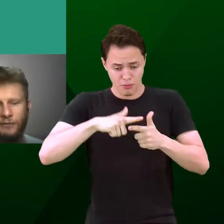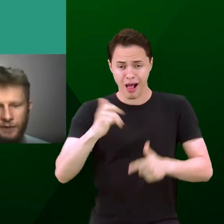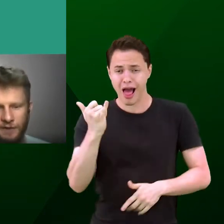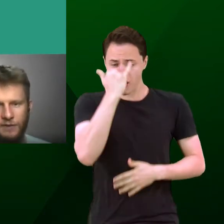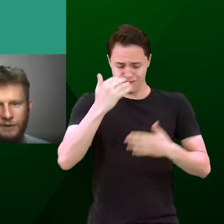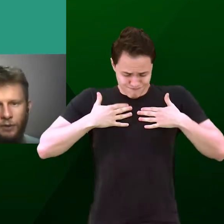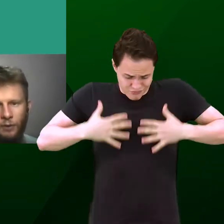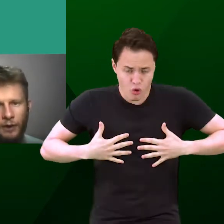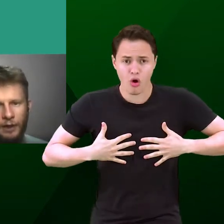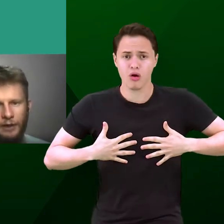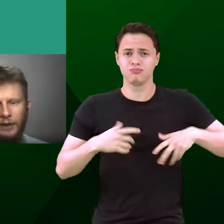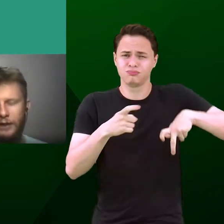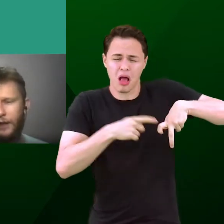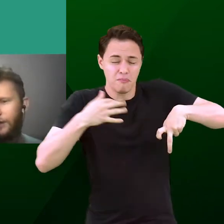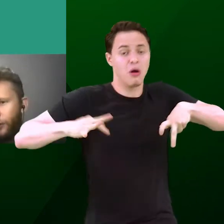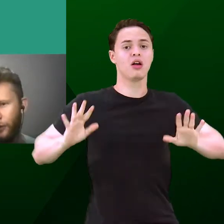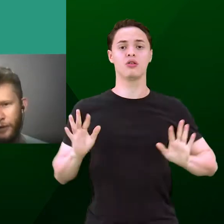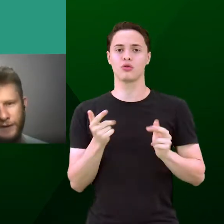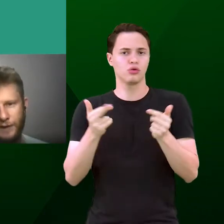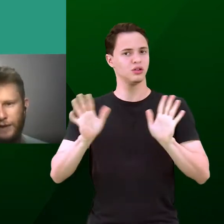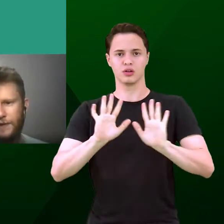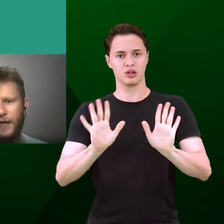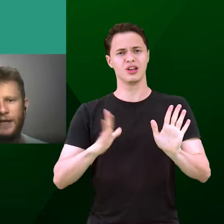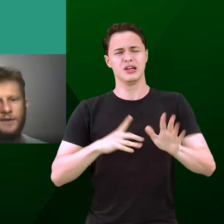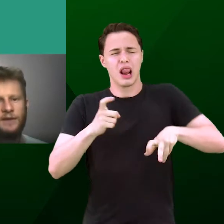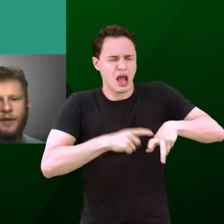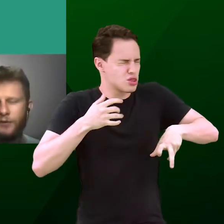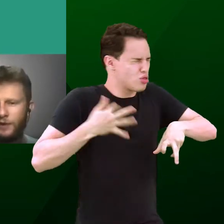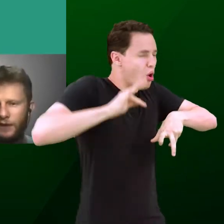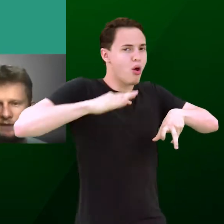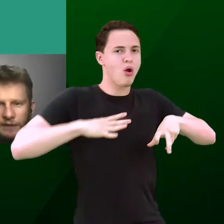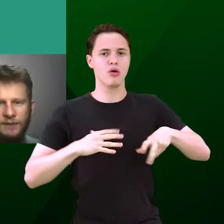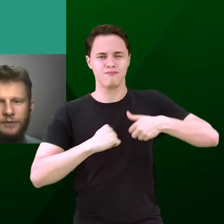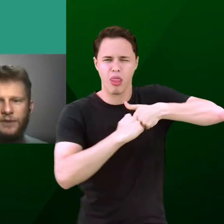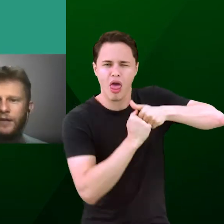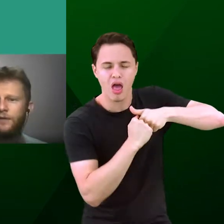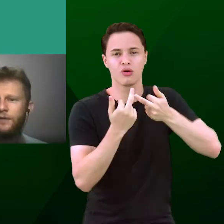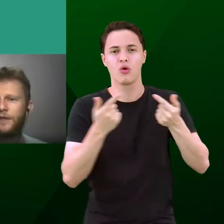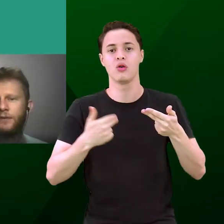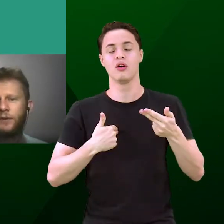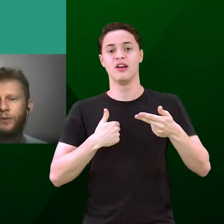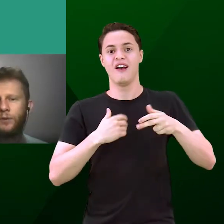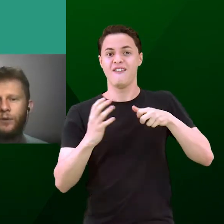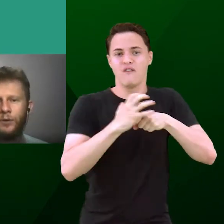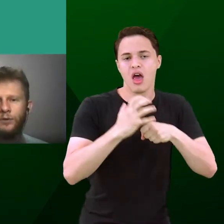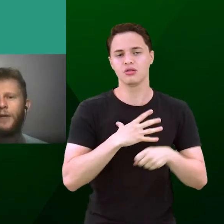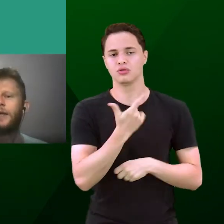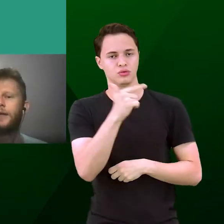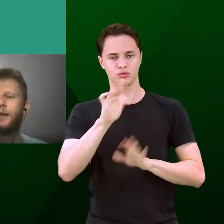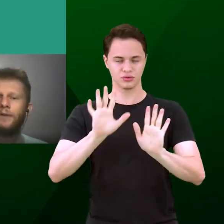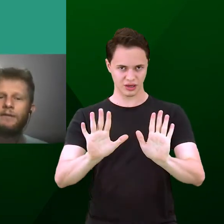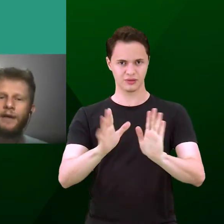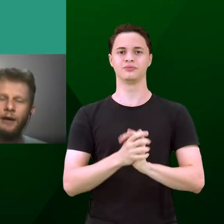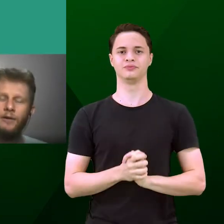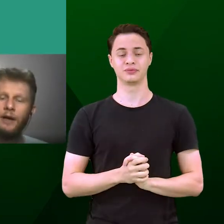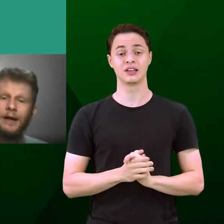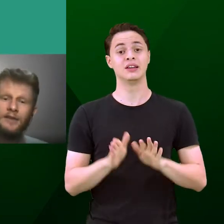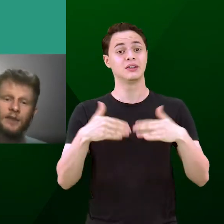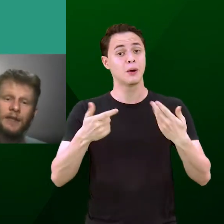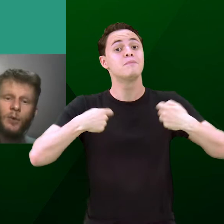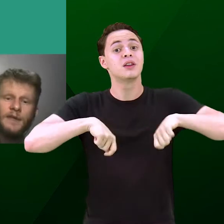vai ver que libera, né, o hormônio da endorfina, né? Que é um hormônio natural que o corpo produz, além de outros, né? Nos dão